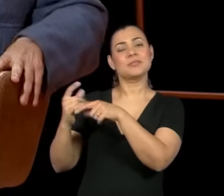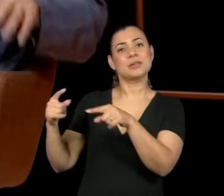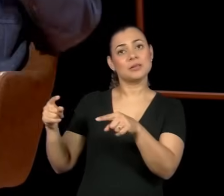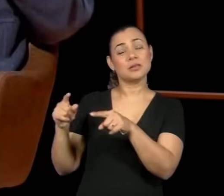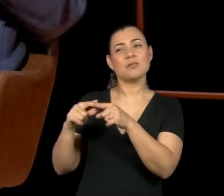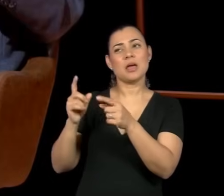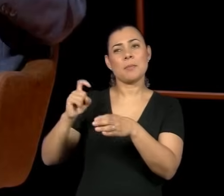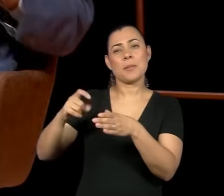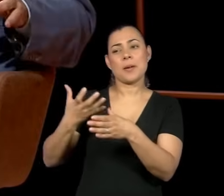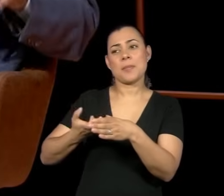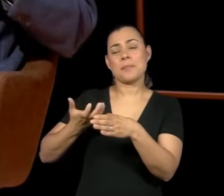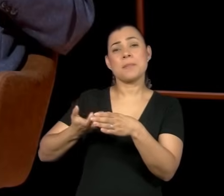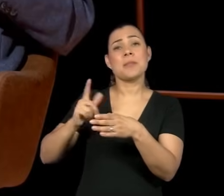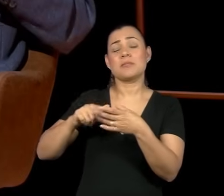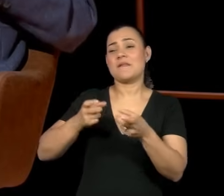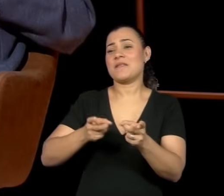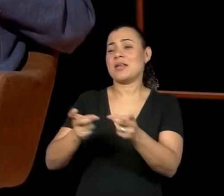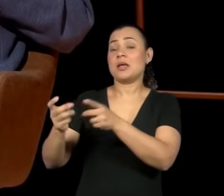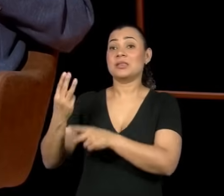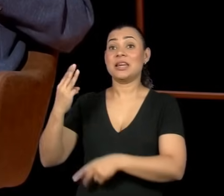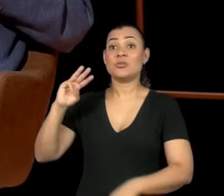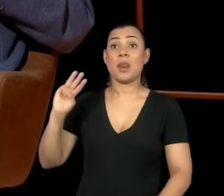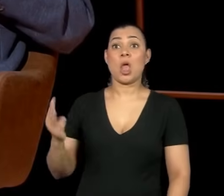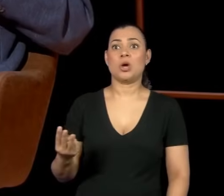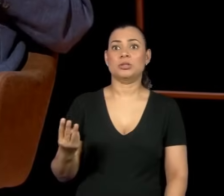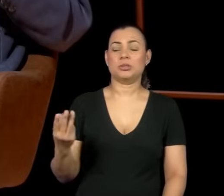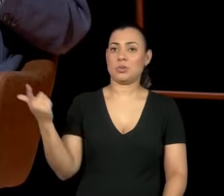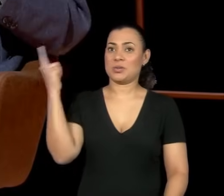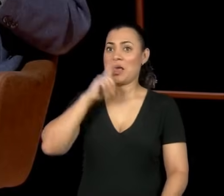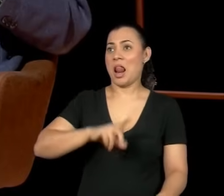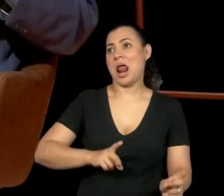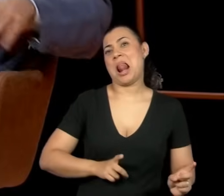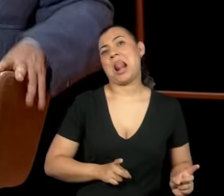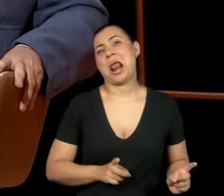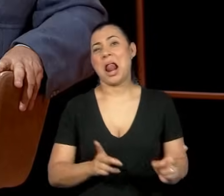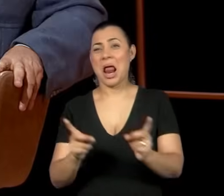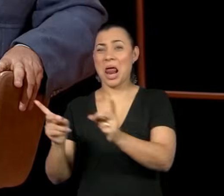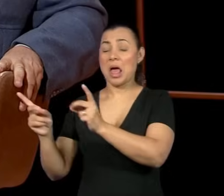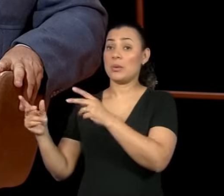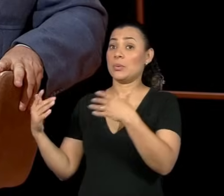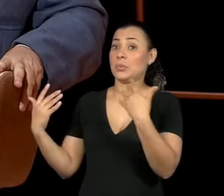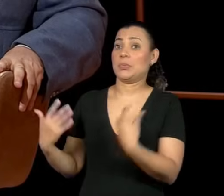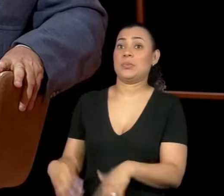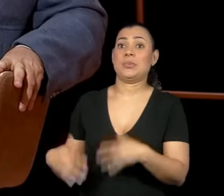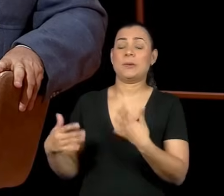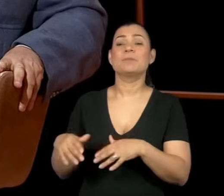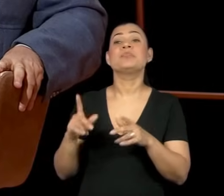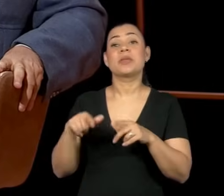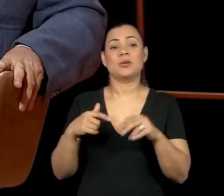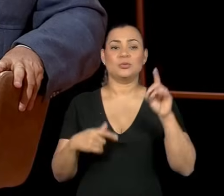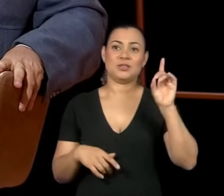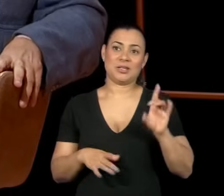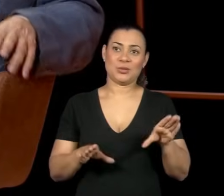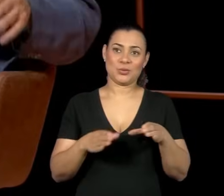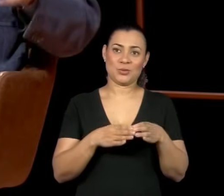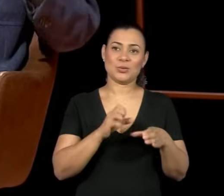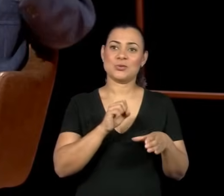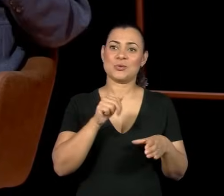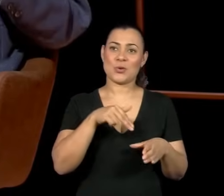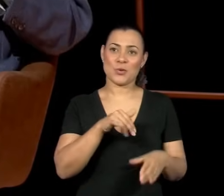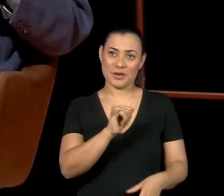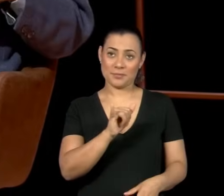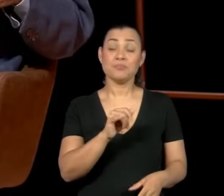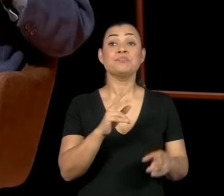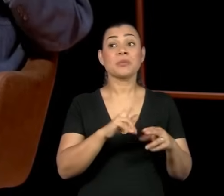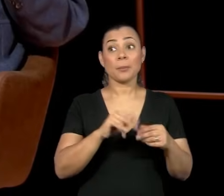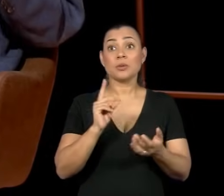Marcos fala assim, 3 milhões de discos, é o meu primeiro trabalho como diretor internacional da Sony, né? Ótimo. Trouxe